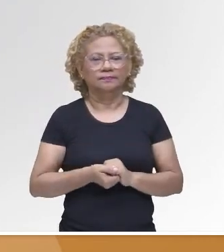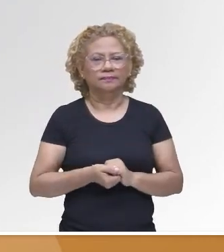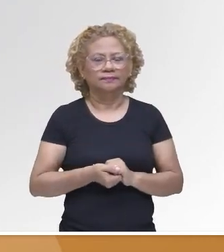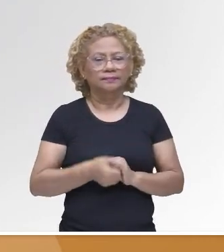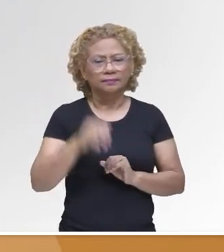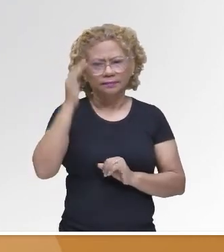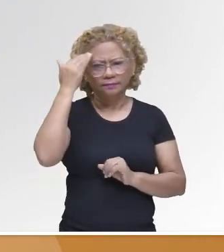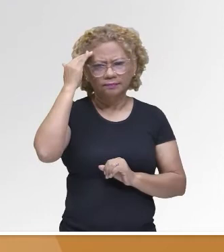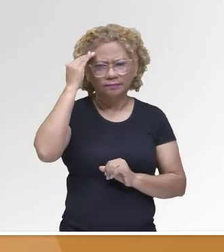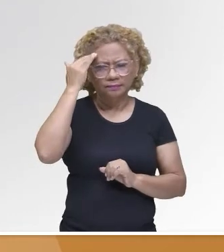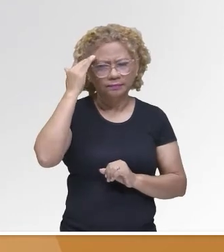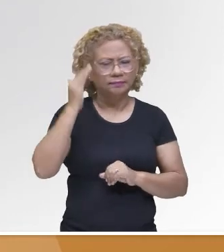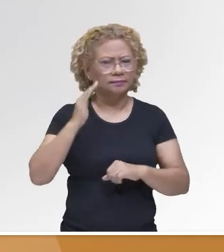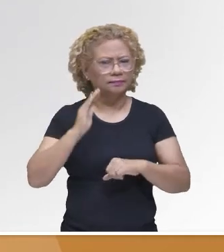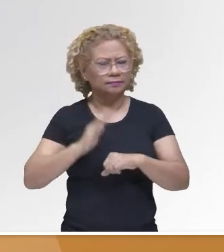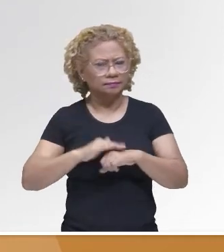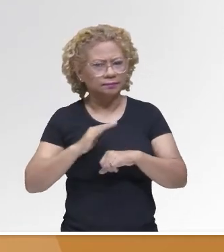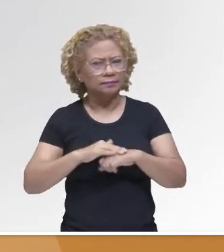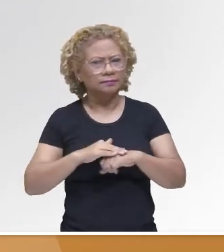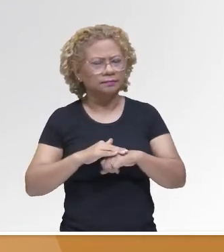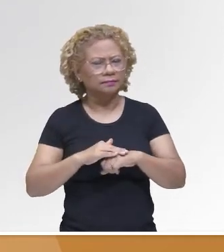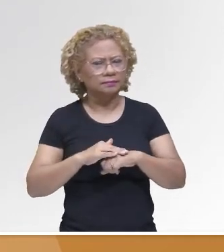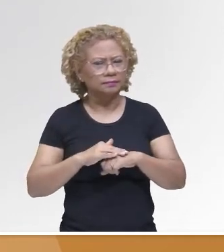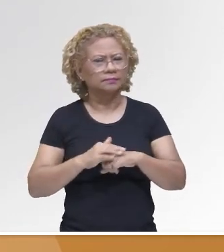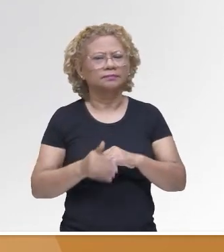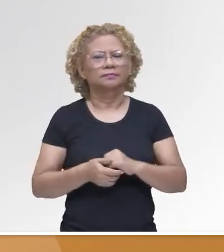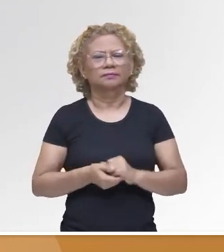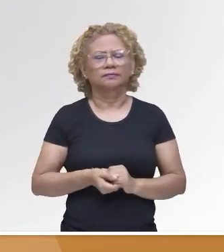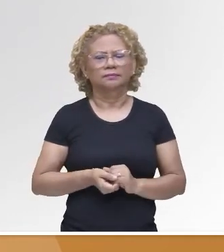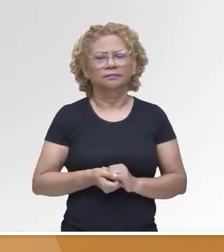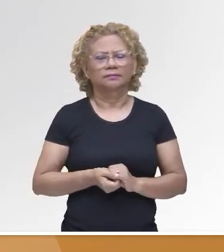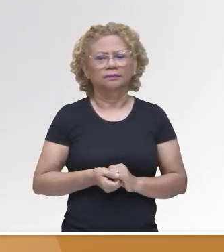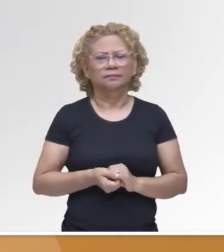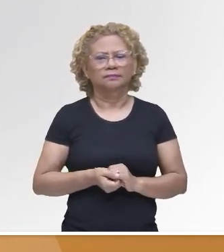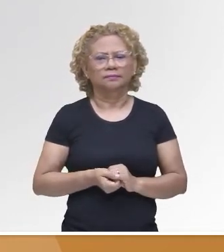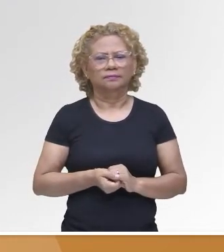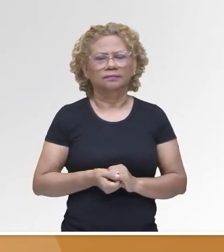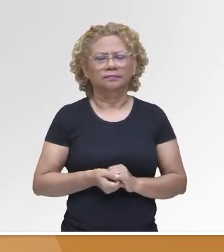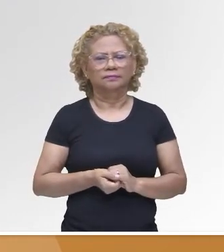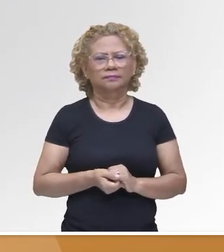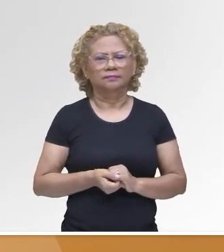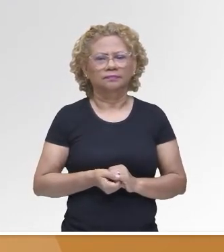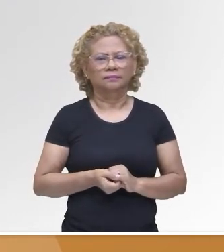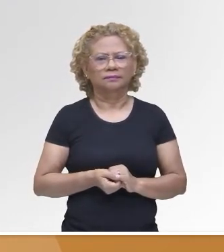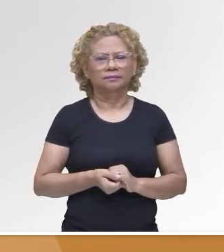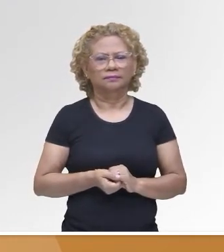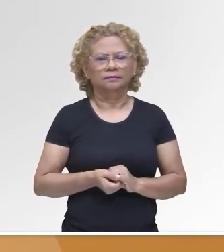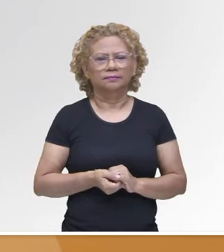compreensão desse fenômeno, aí nós vamos ver já uma outra leitura, né?